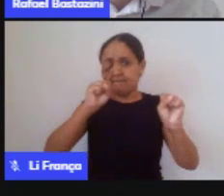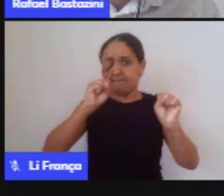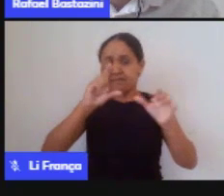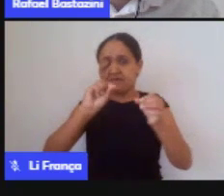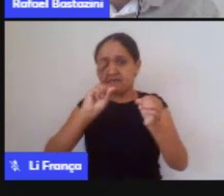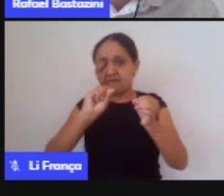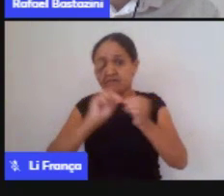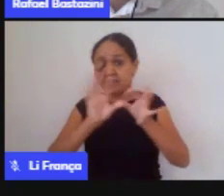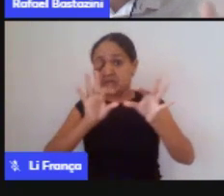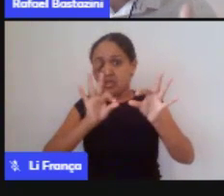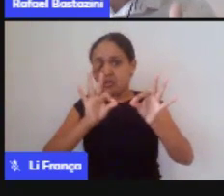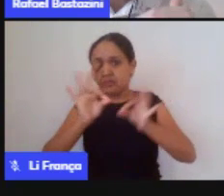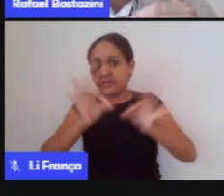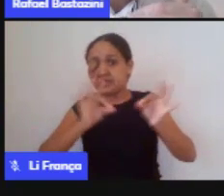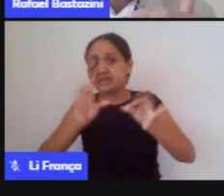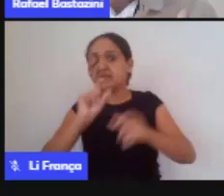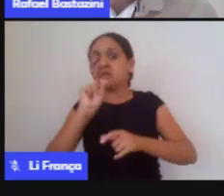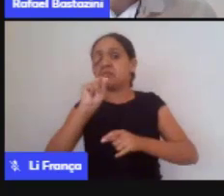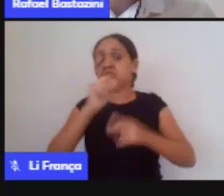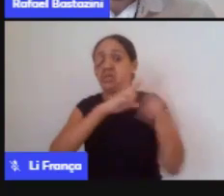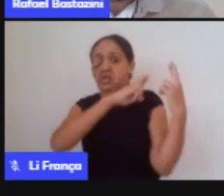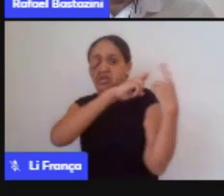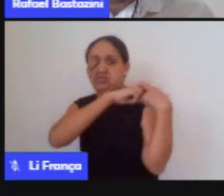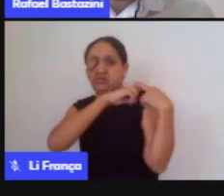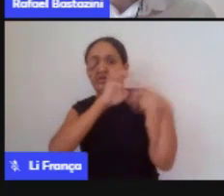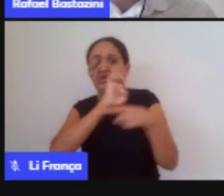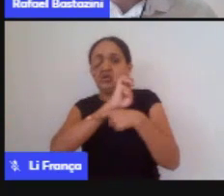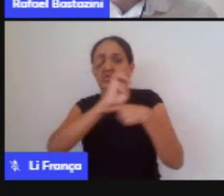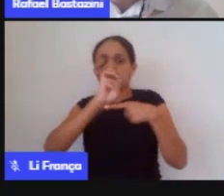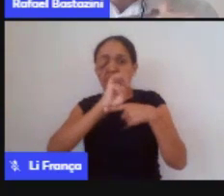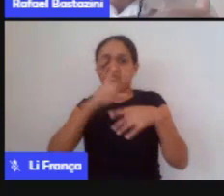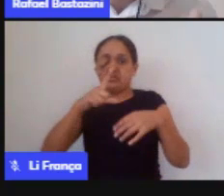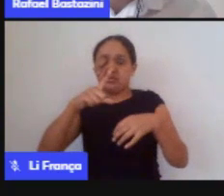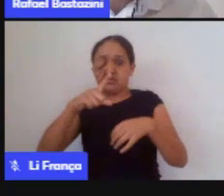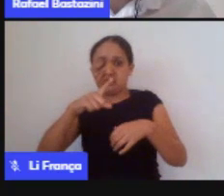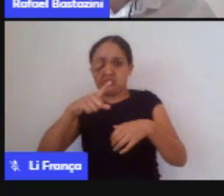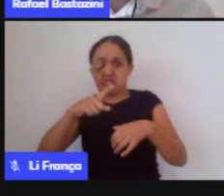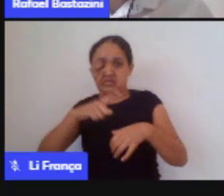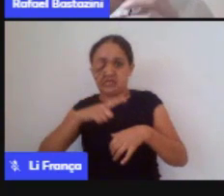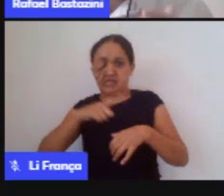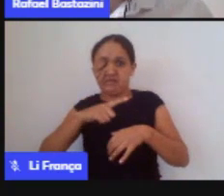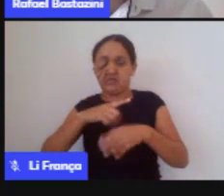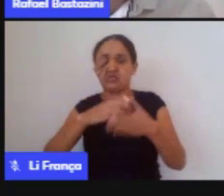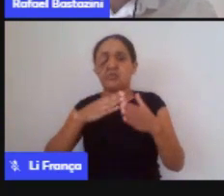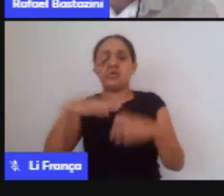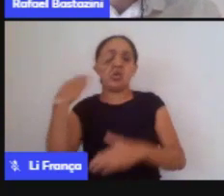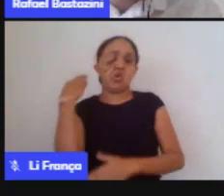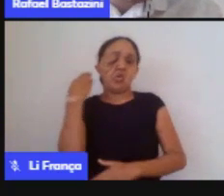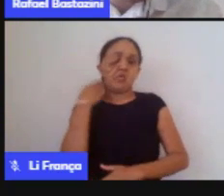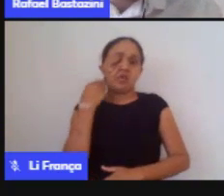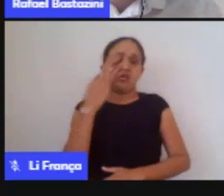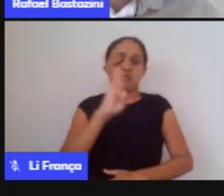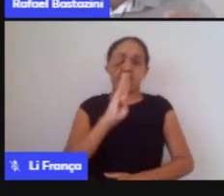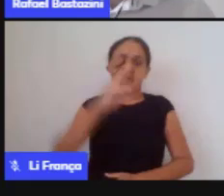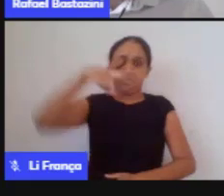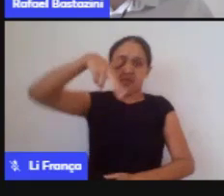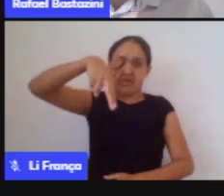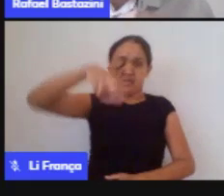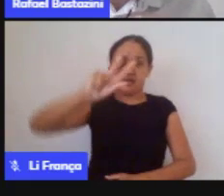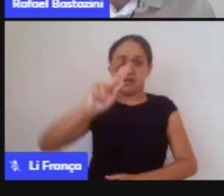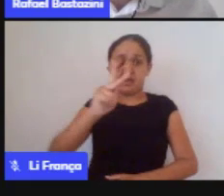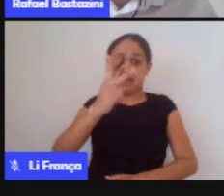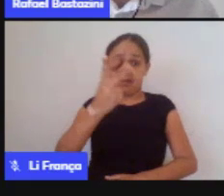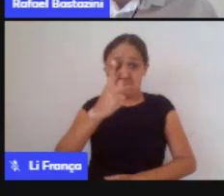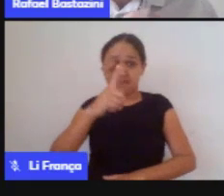efetuada pelo Estado. A gente teve a constituição de um banco chamado BNH, Banco Nacional da Habitação. A